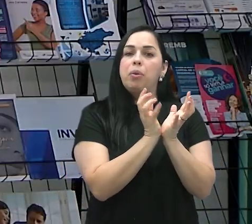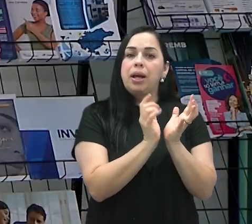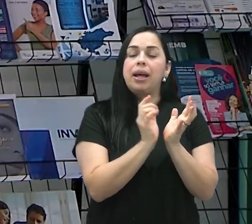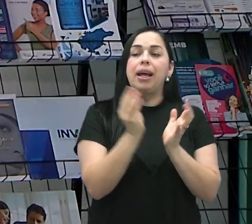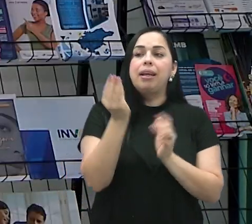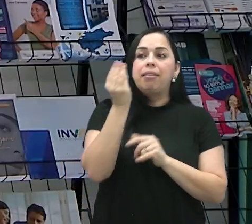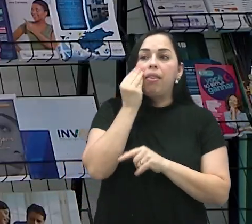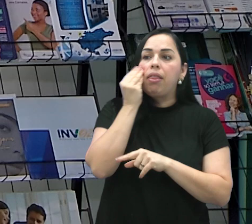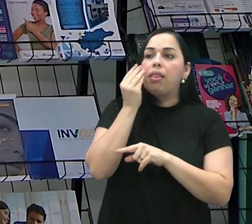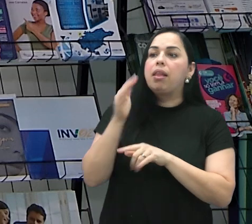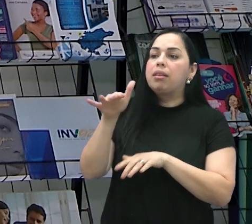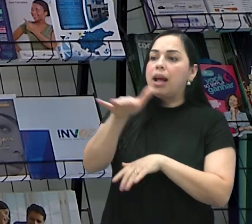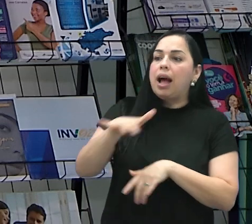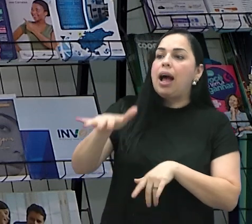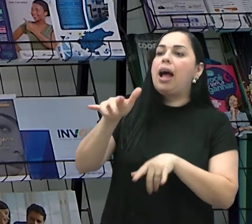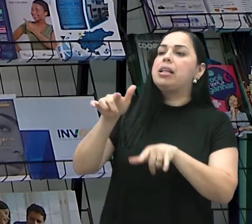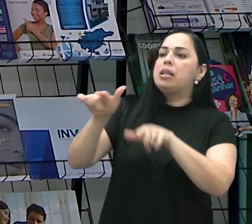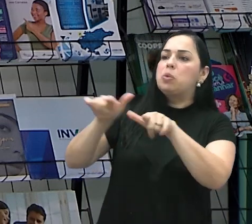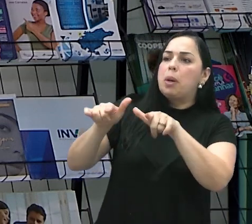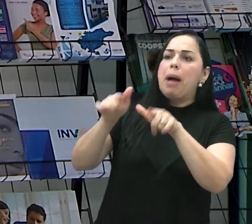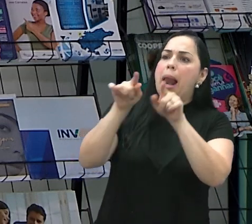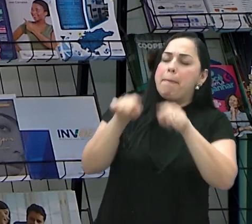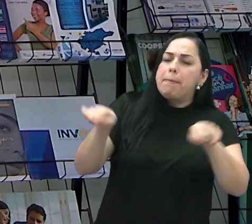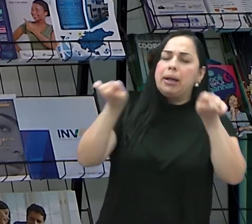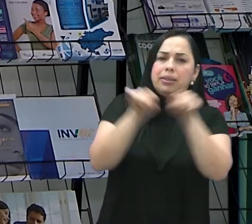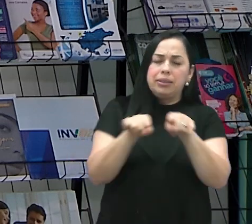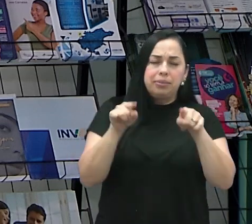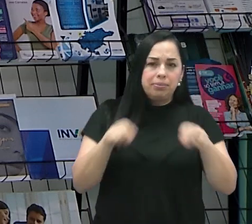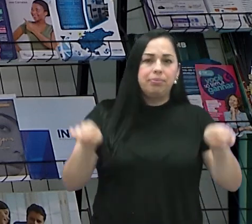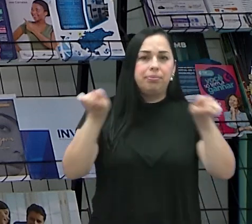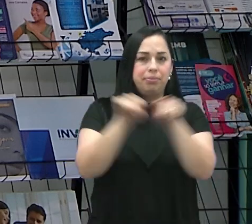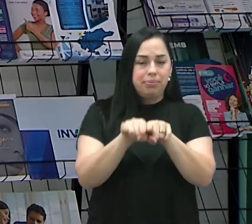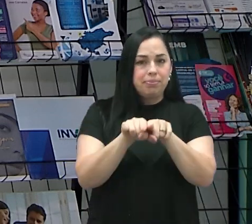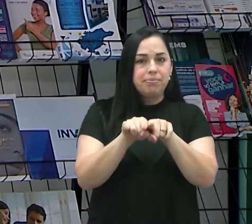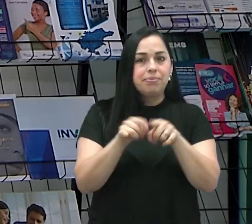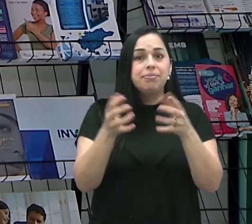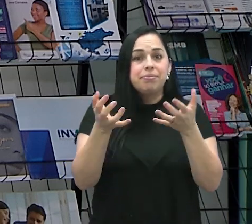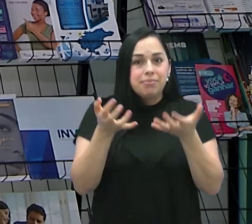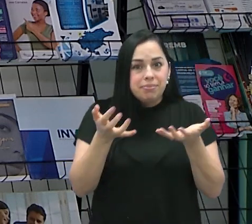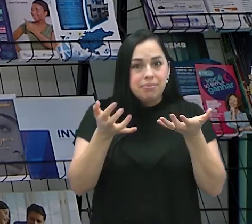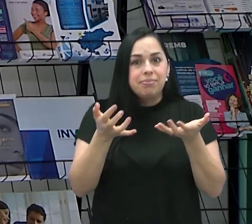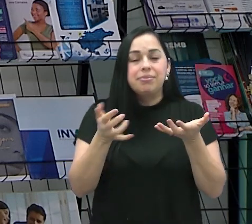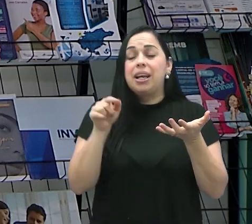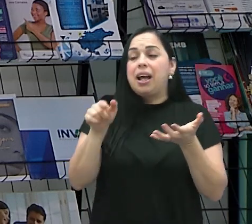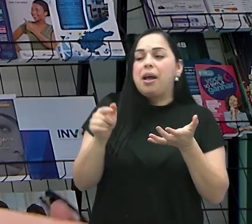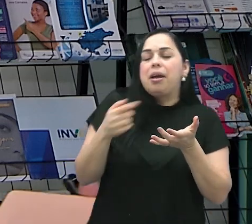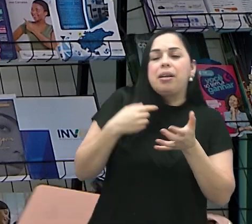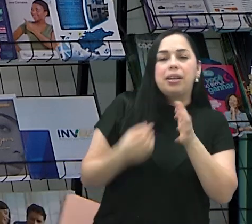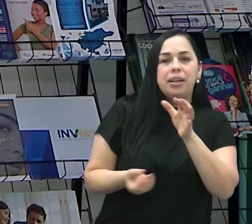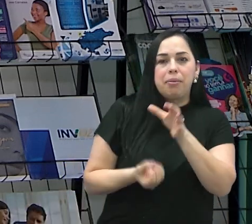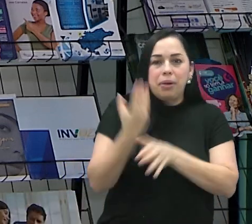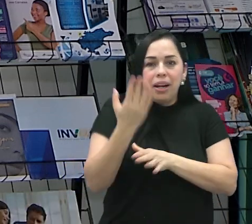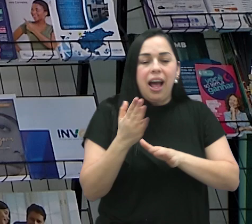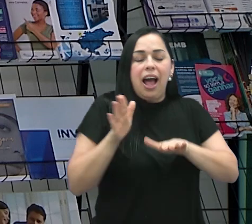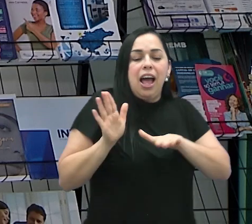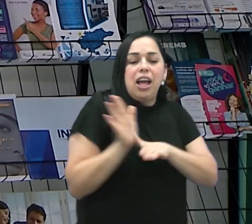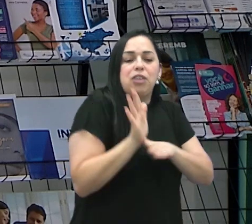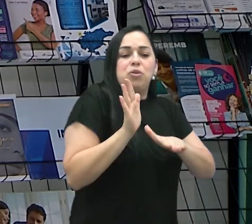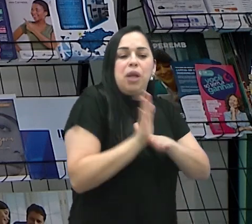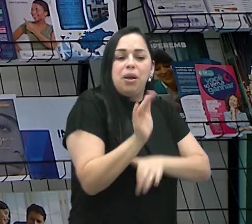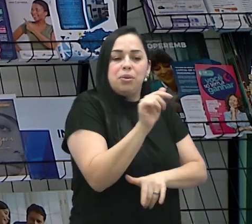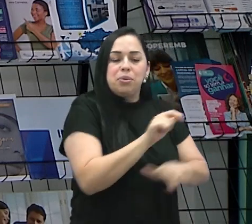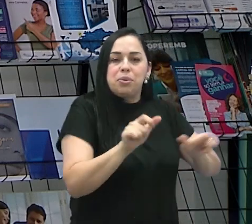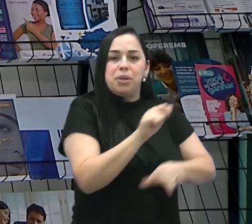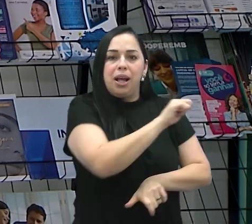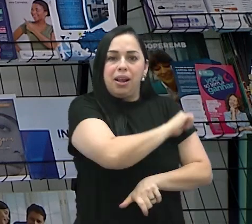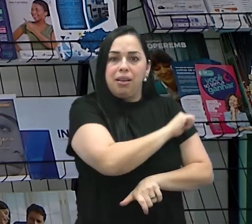realmente buscar no mercado de trabalho parceiros, que queiram estar conosco aí, desenvolvendo também os nossos